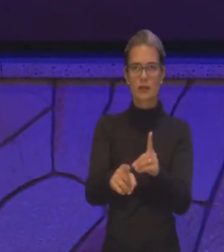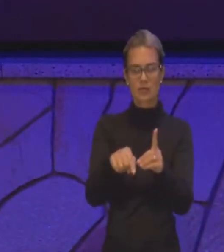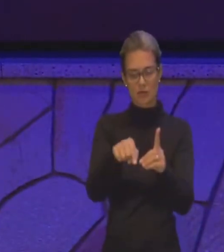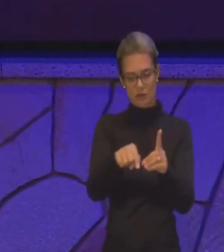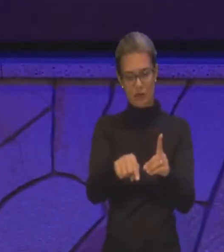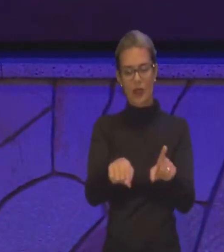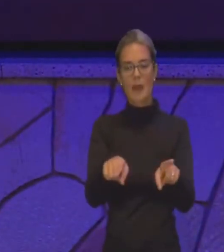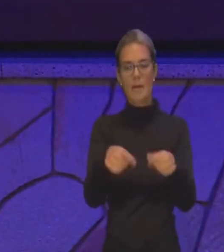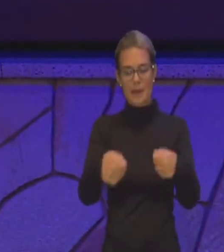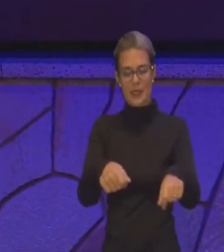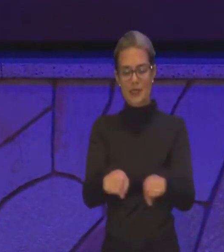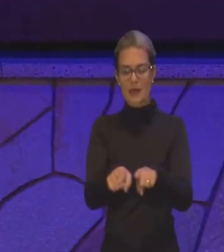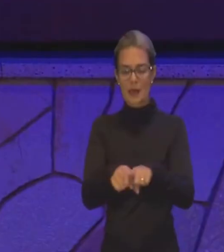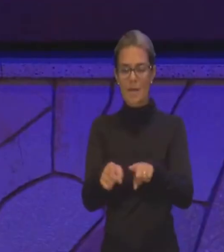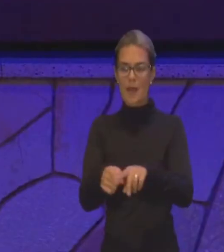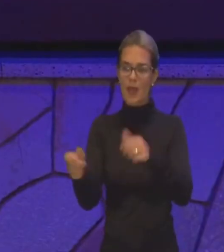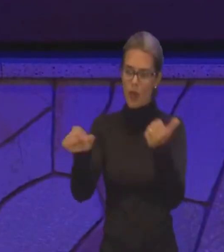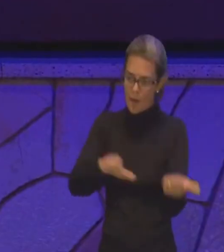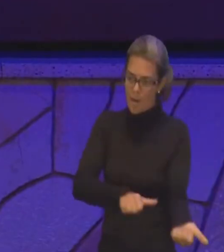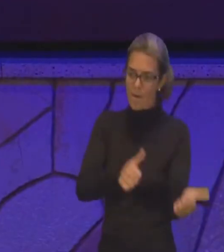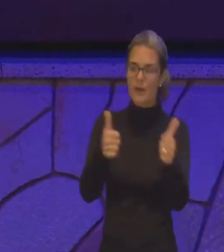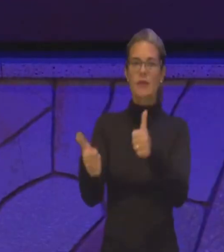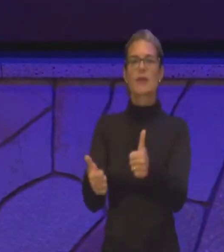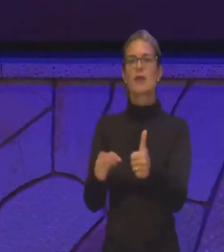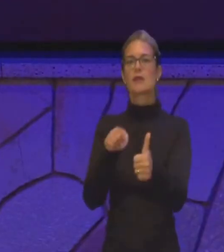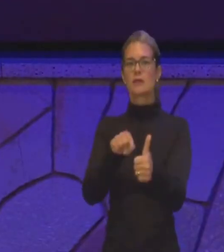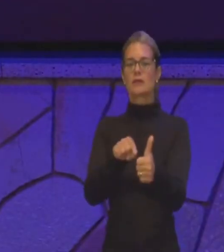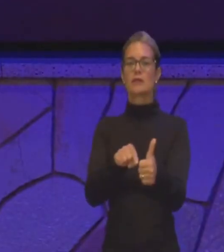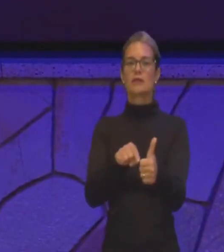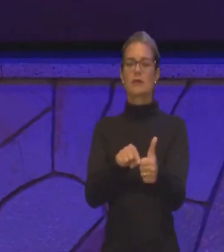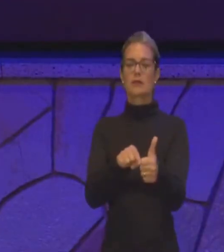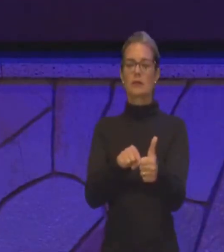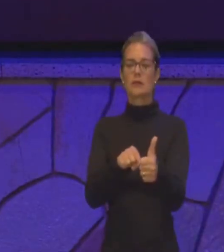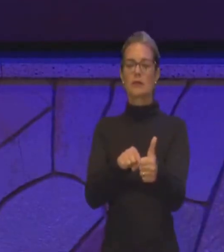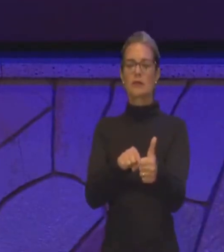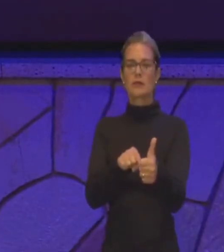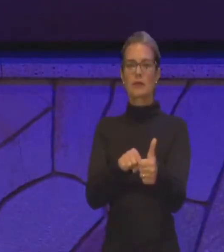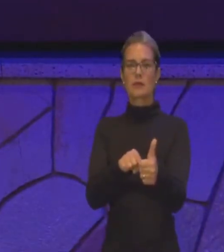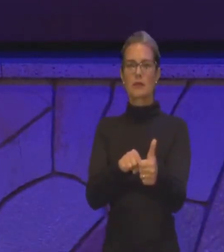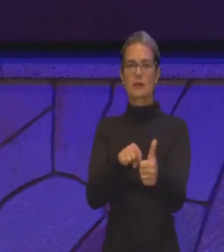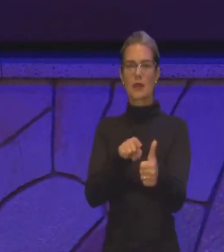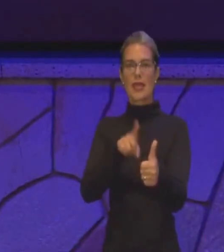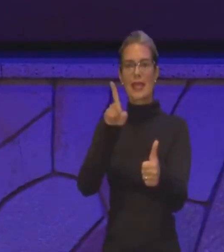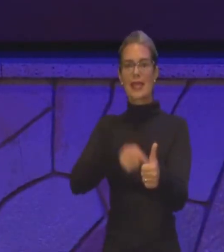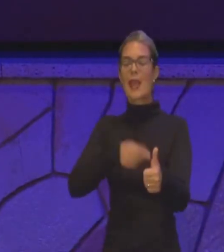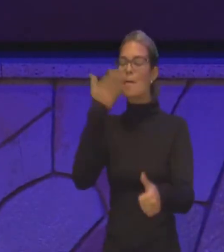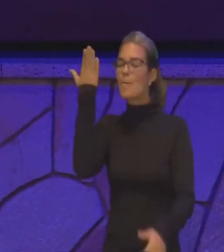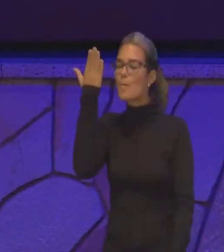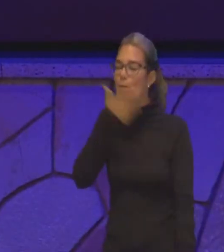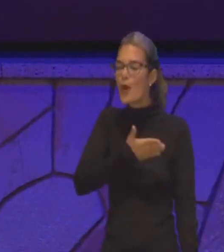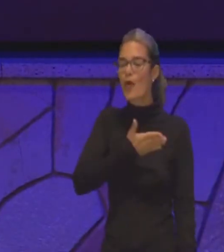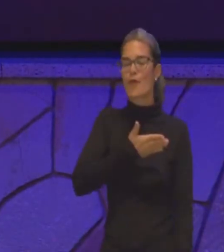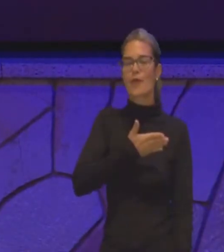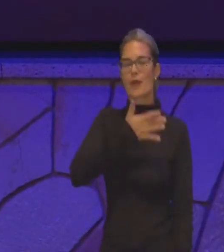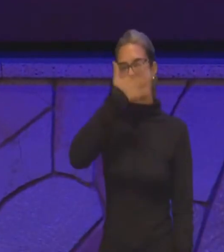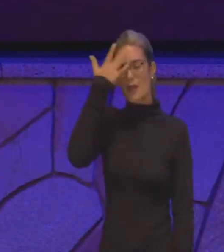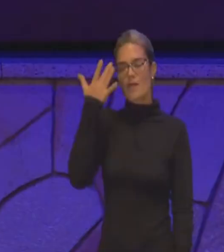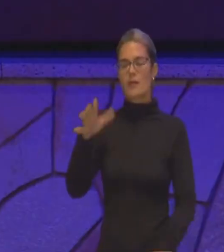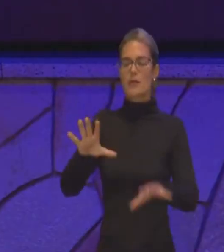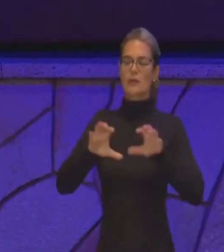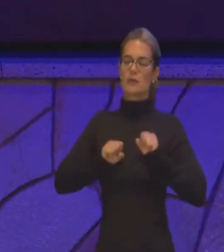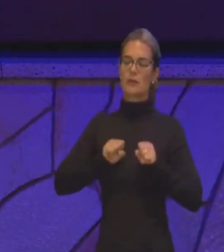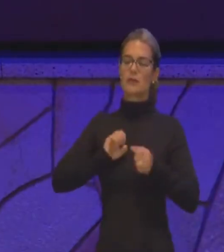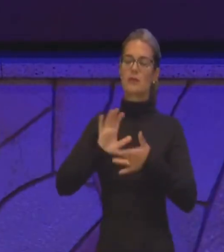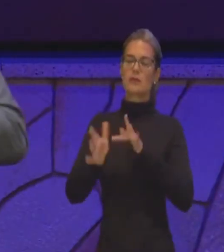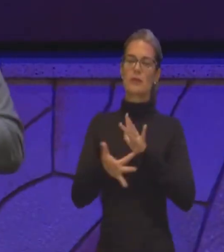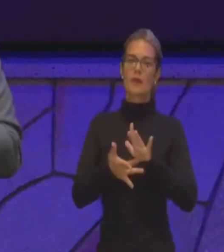batismo é confessarmos e testificarmos de que a palavra foi eficaz naquele coração.